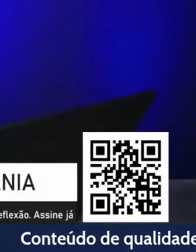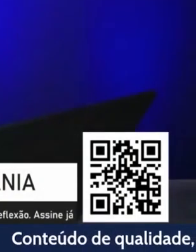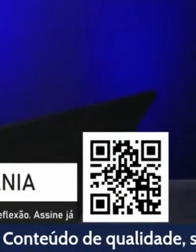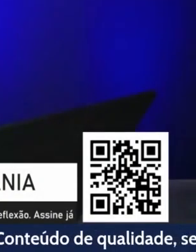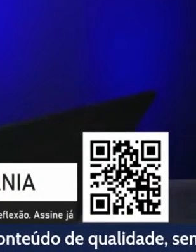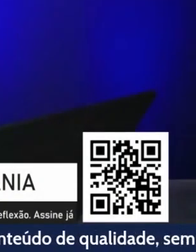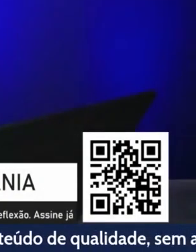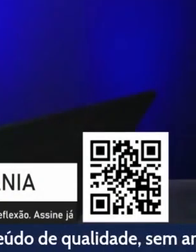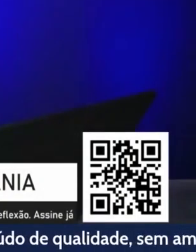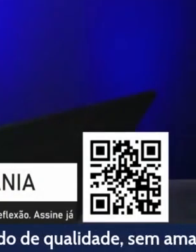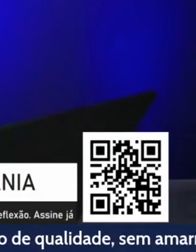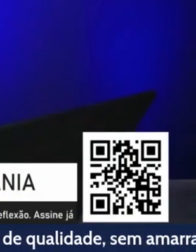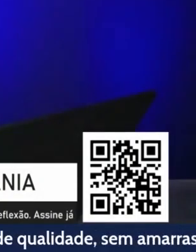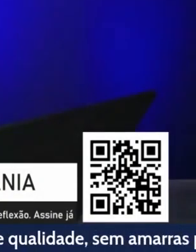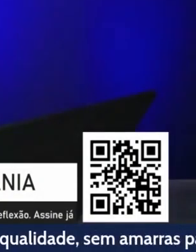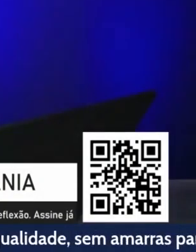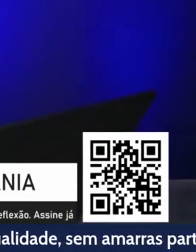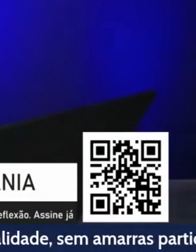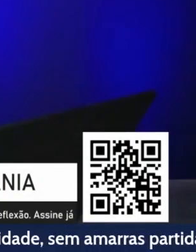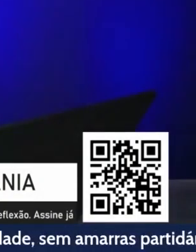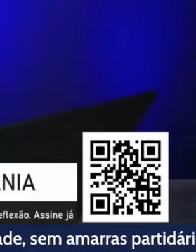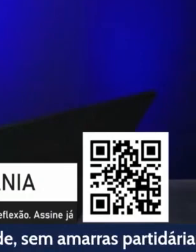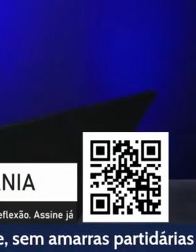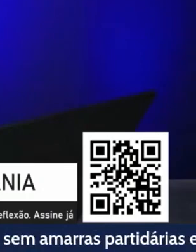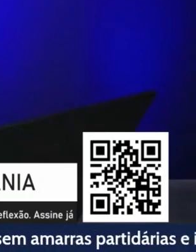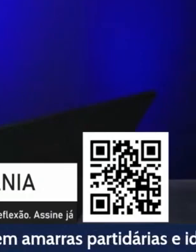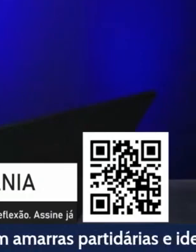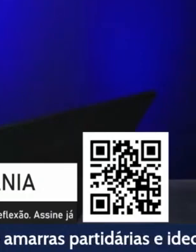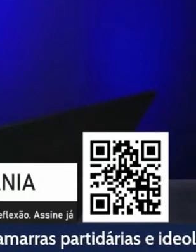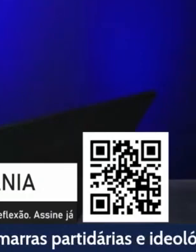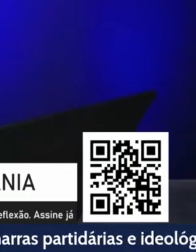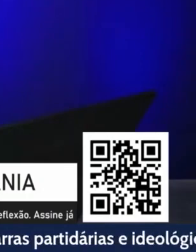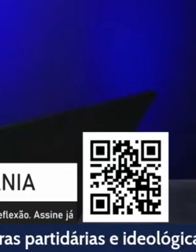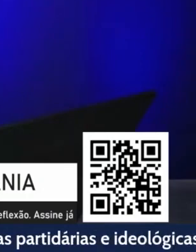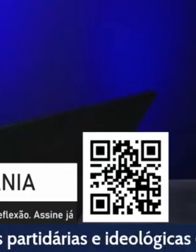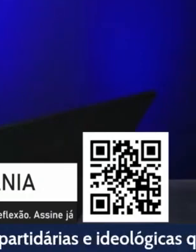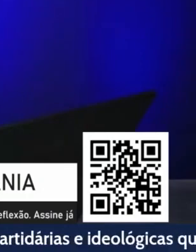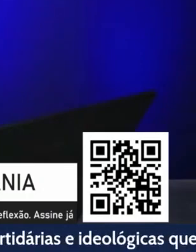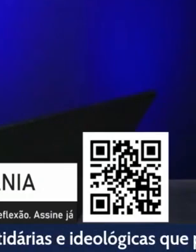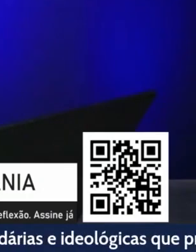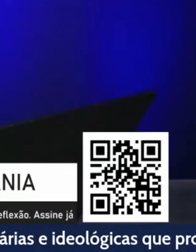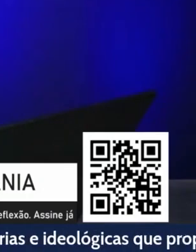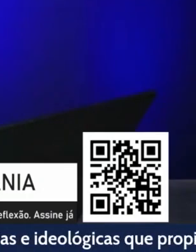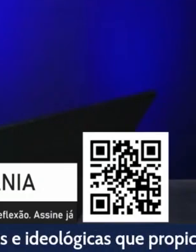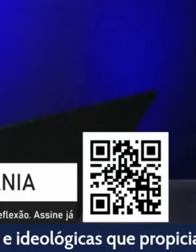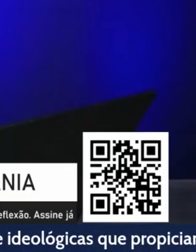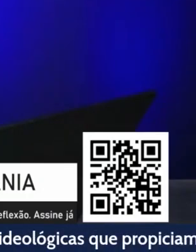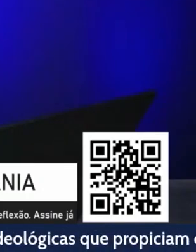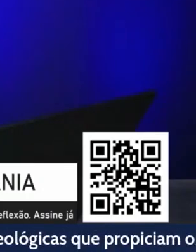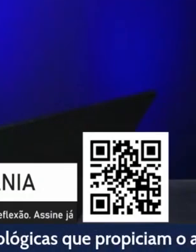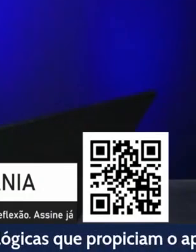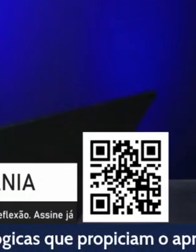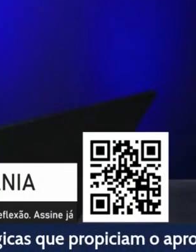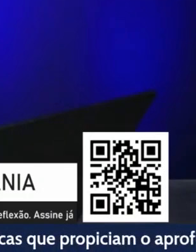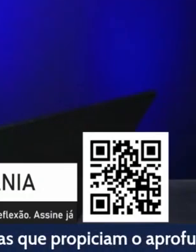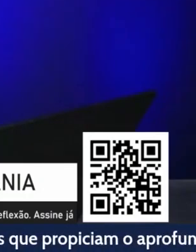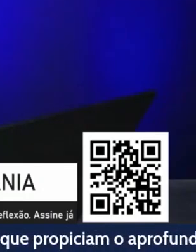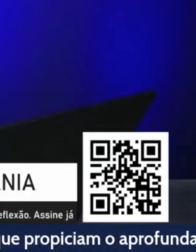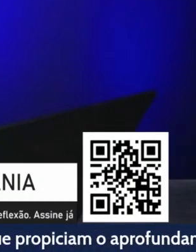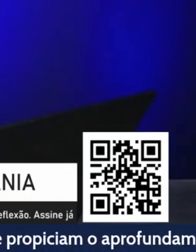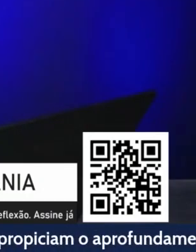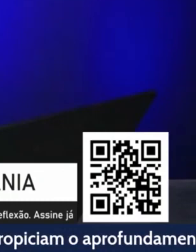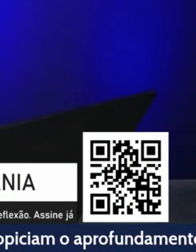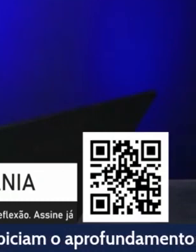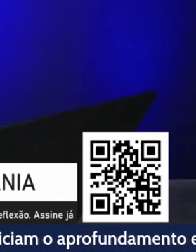muito bem e depois ele falou que a única coisa que não vale neste seu governo é bandido achar que pode